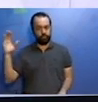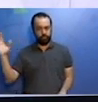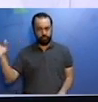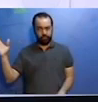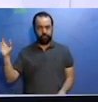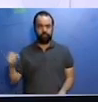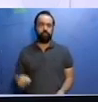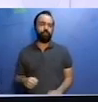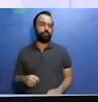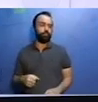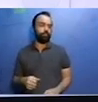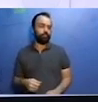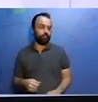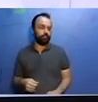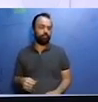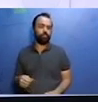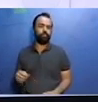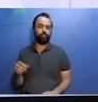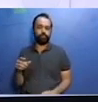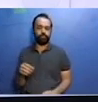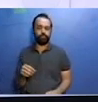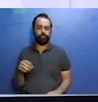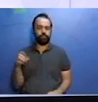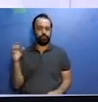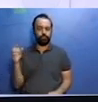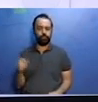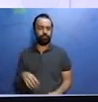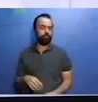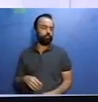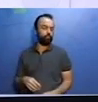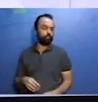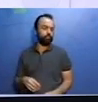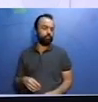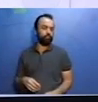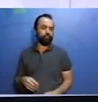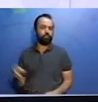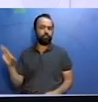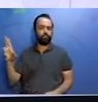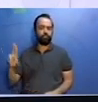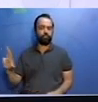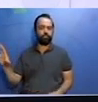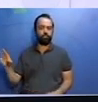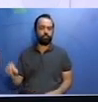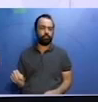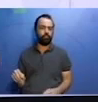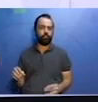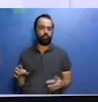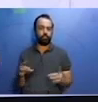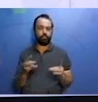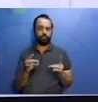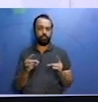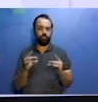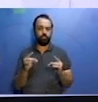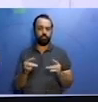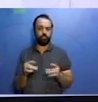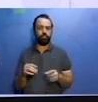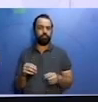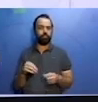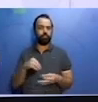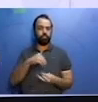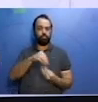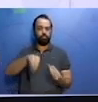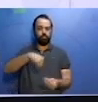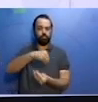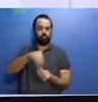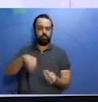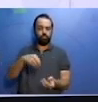outro processo que é a destilação fracionada. Então o processo ele é usado entre líquidos miscíveis, ou seja, líquidos